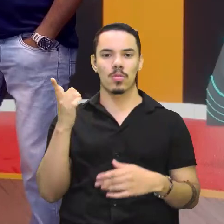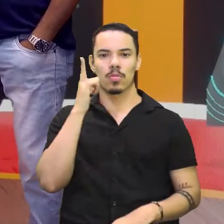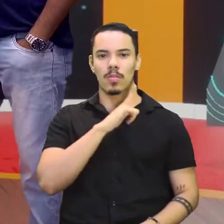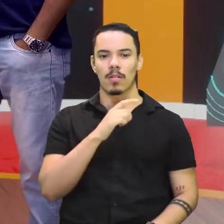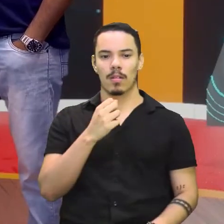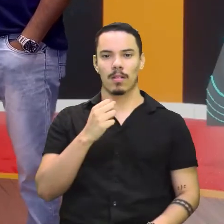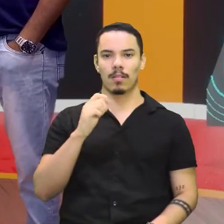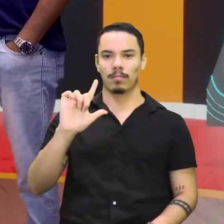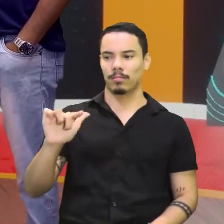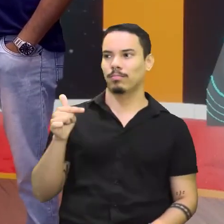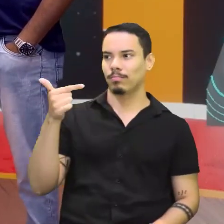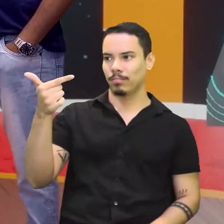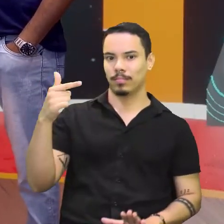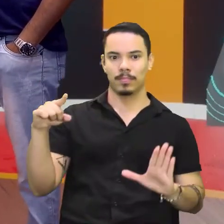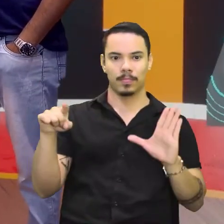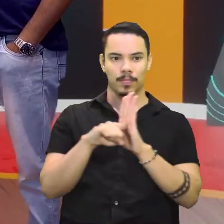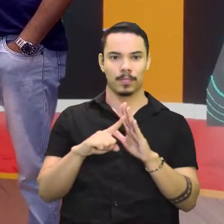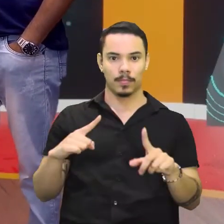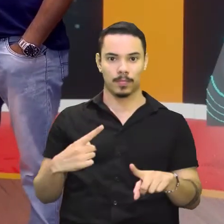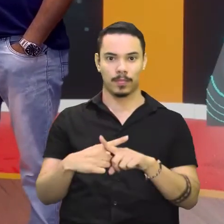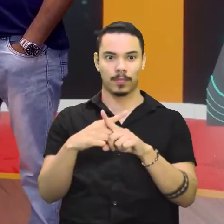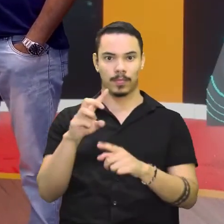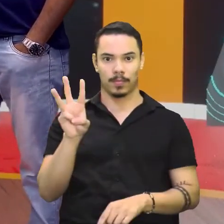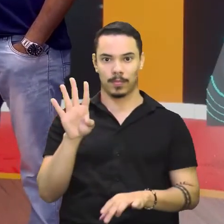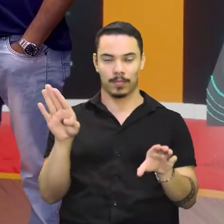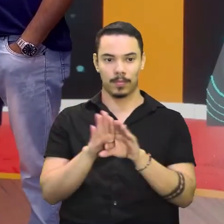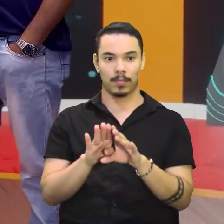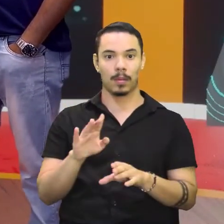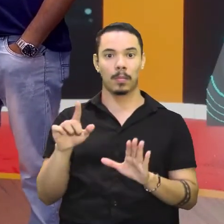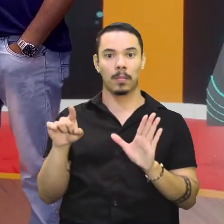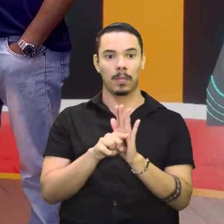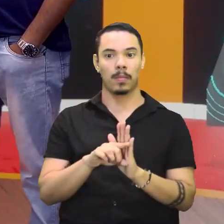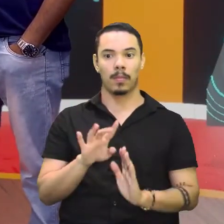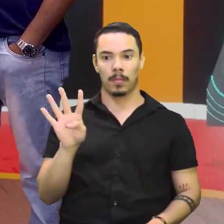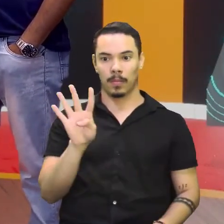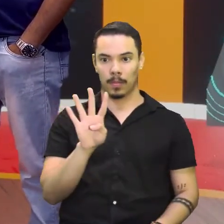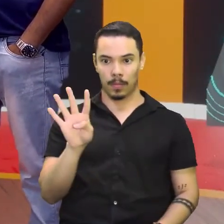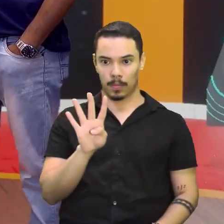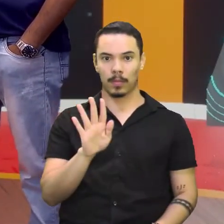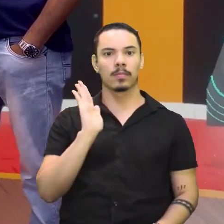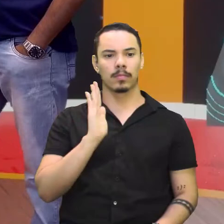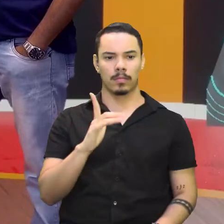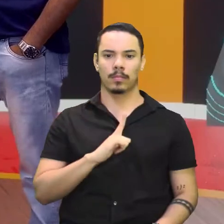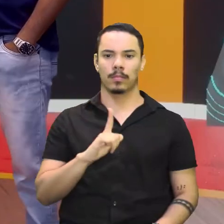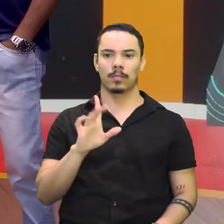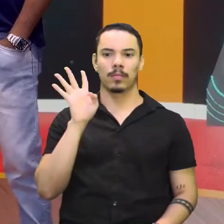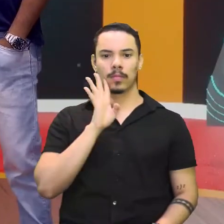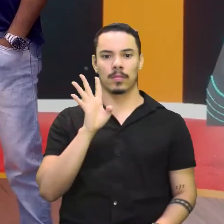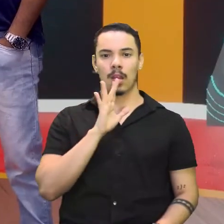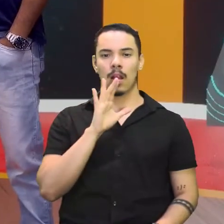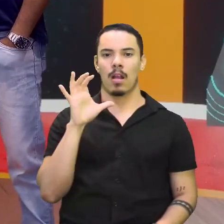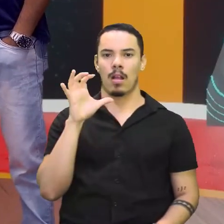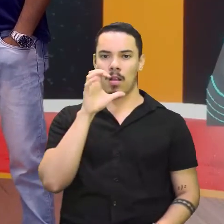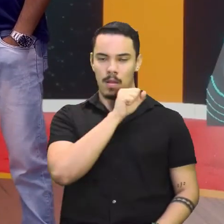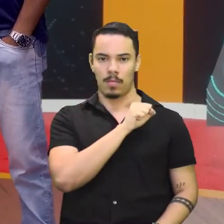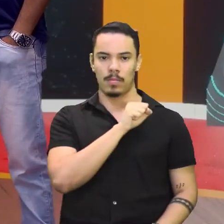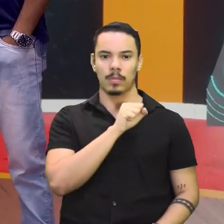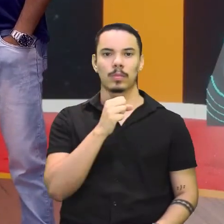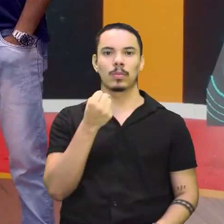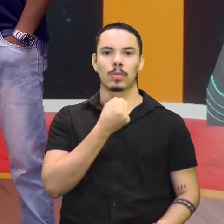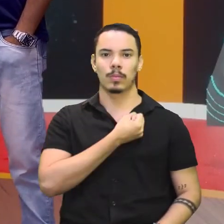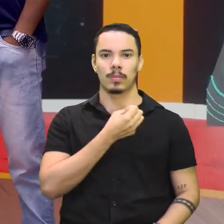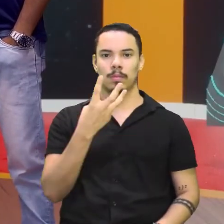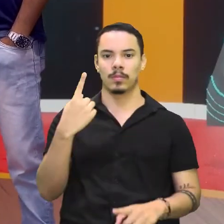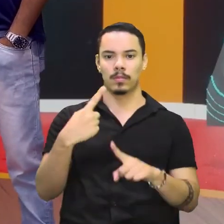quadrado, menos multiplica por 3, menos 4. E eu já vi um negócio legal aqui, bem rápido. 3 vezes 4 é